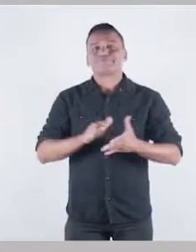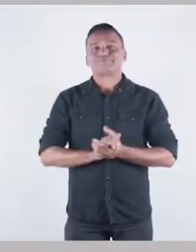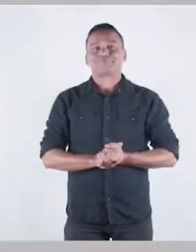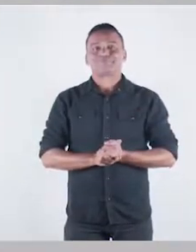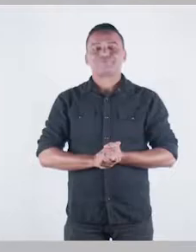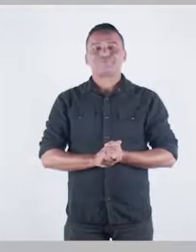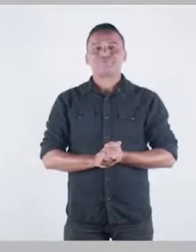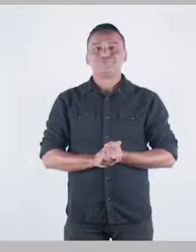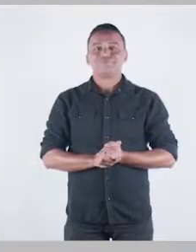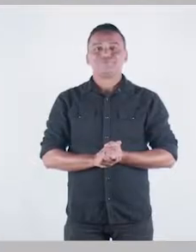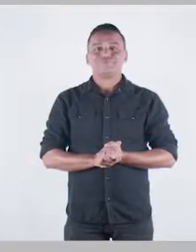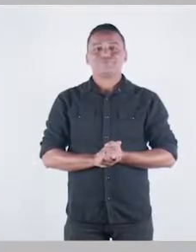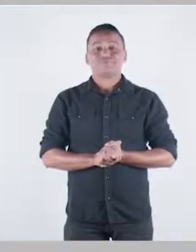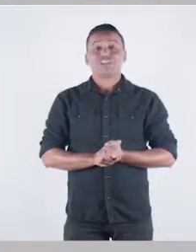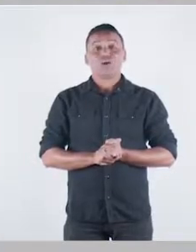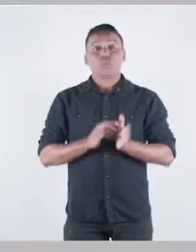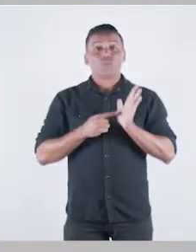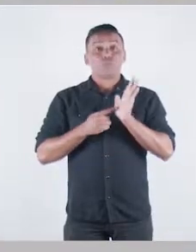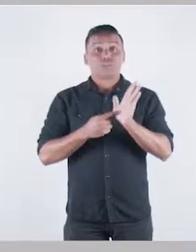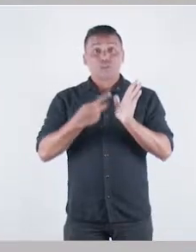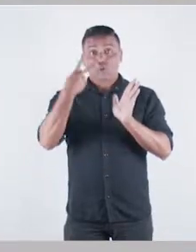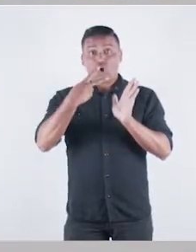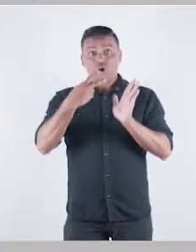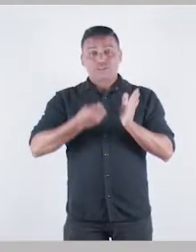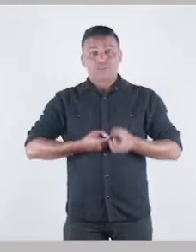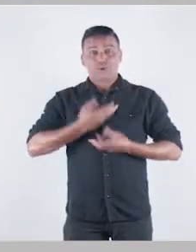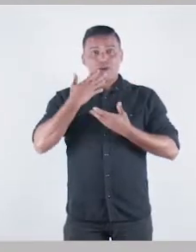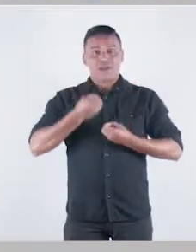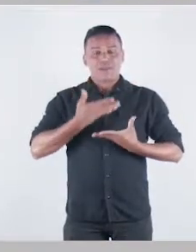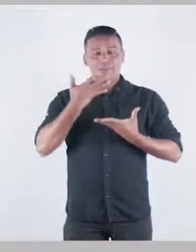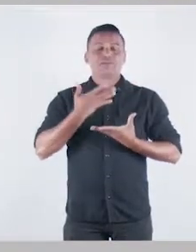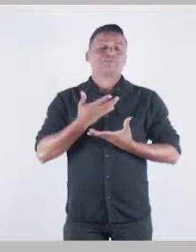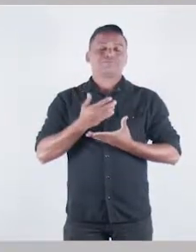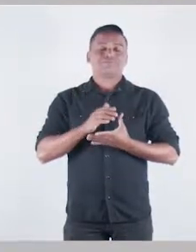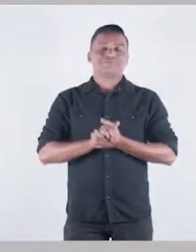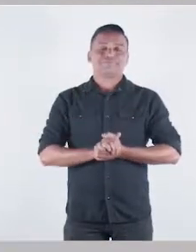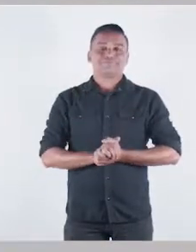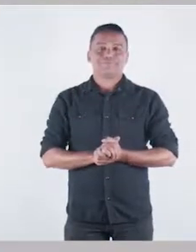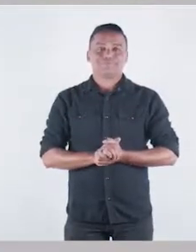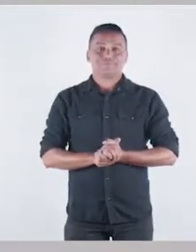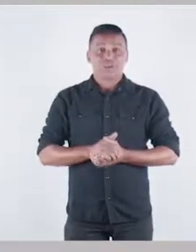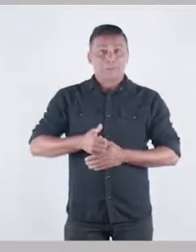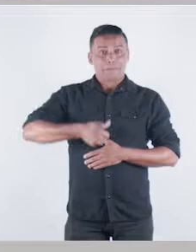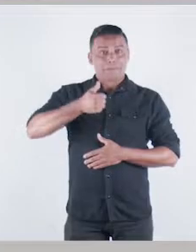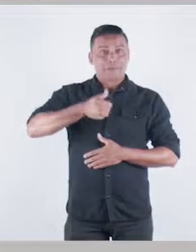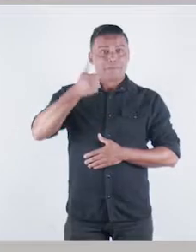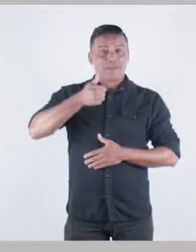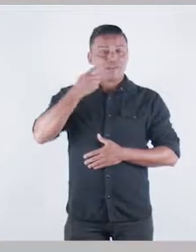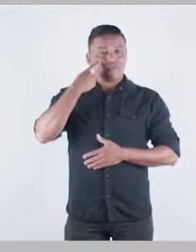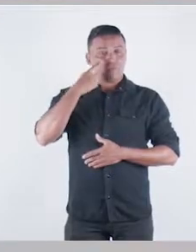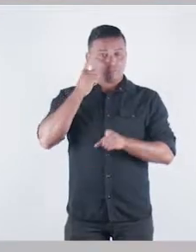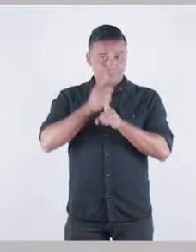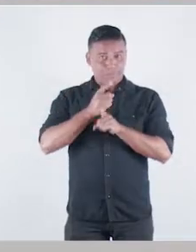eu destaquei 2 poemas. O primeiro é As Tralhas, os Sonhos. Deixa eu chegar aqui